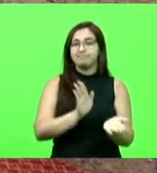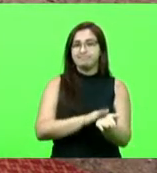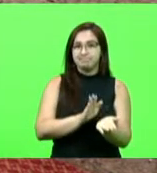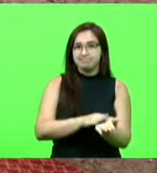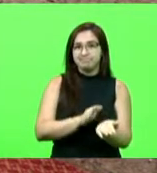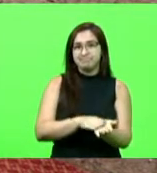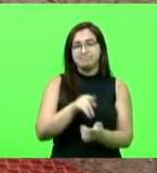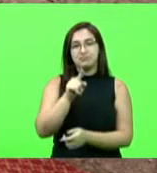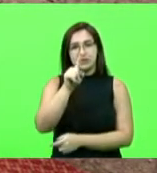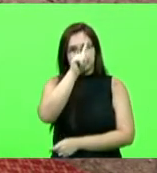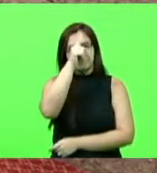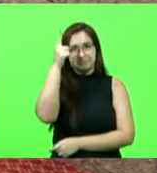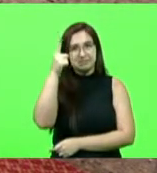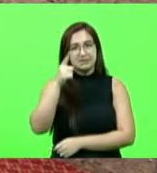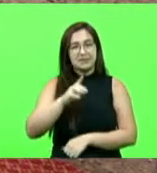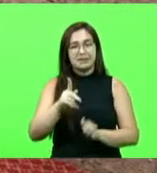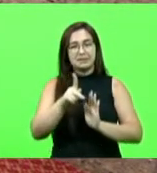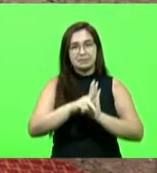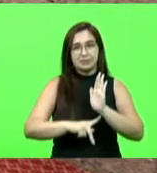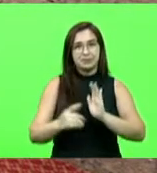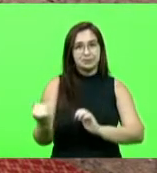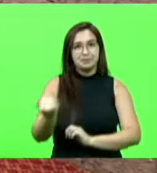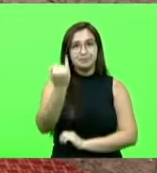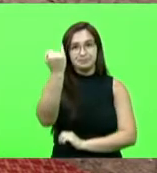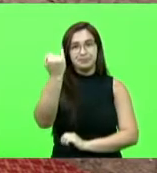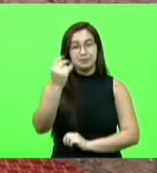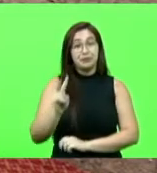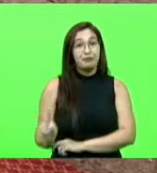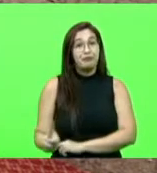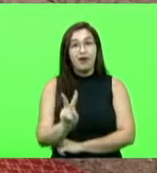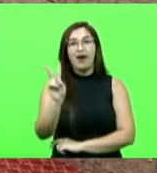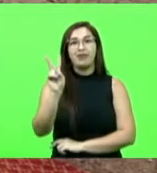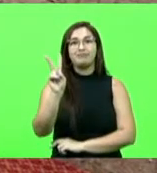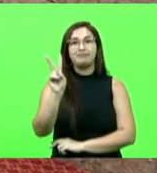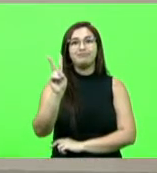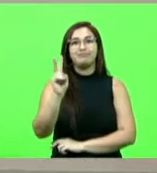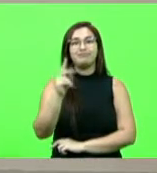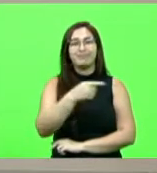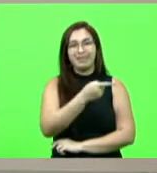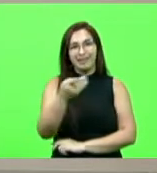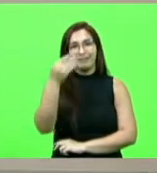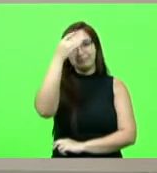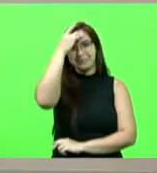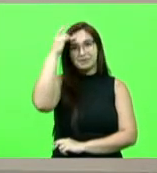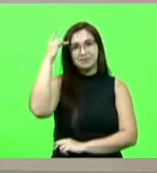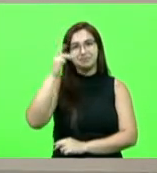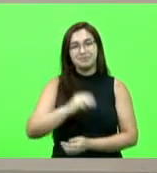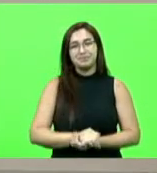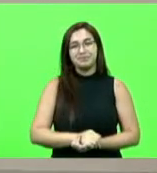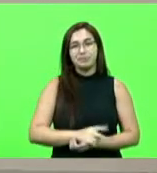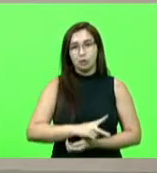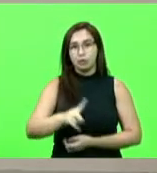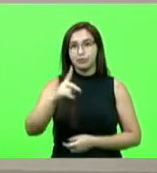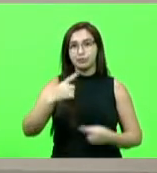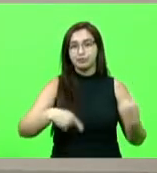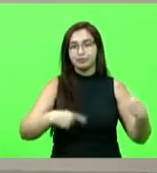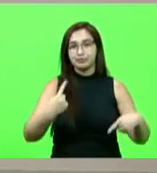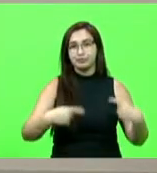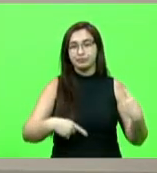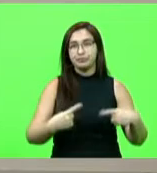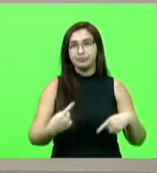deputado, por esse projeto importante de valorização dessas pessoas. Continua em discussão.